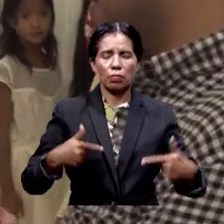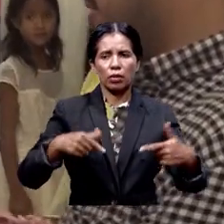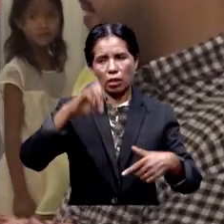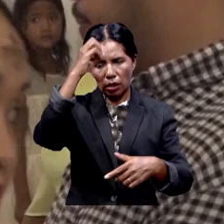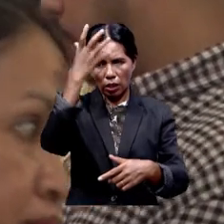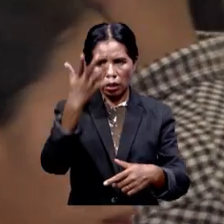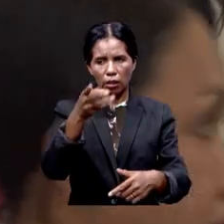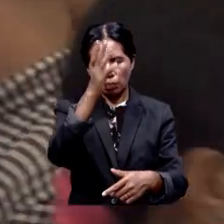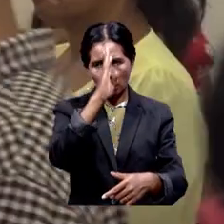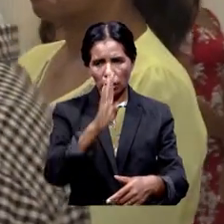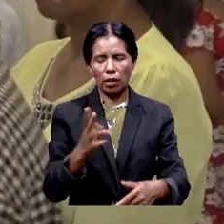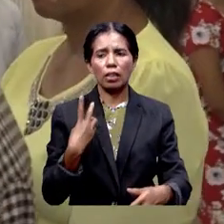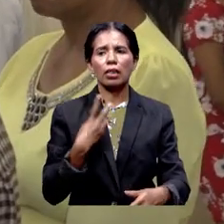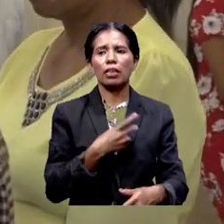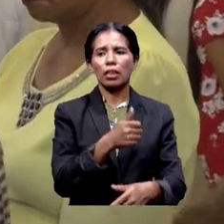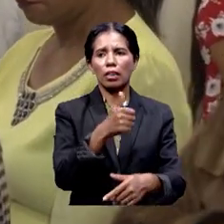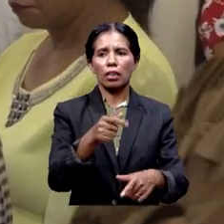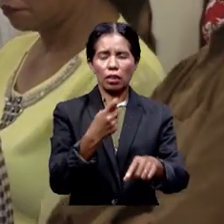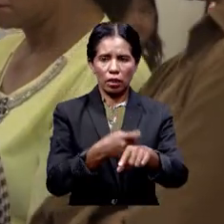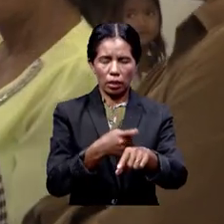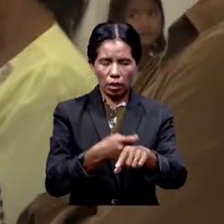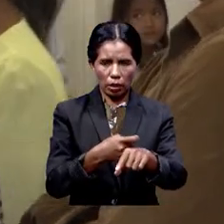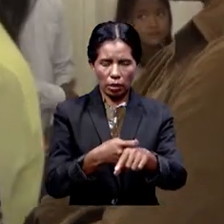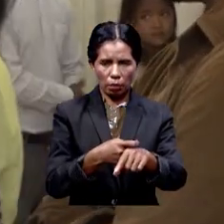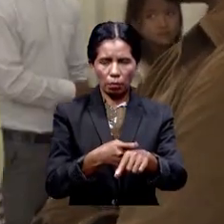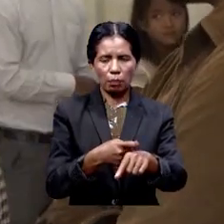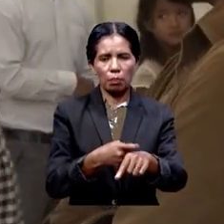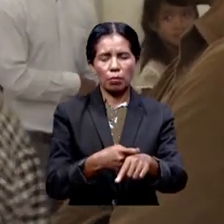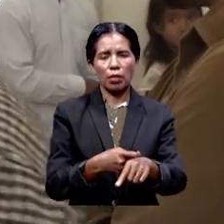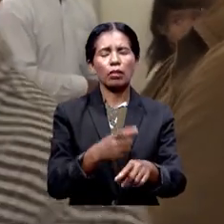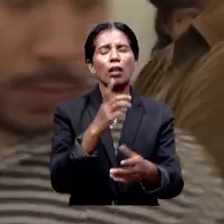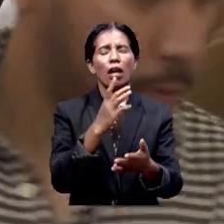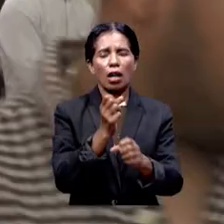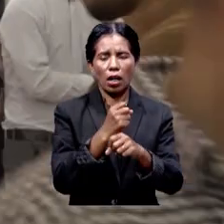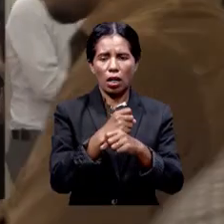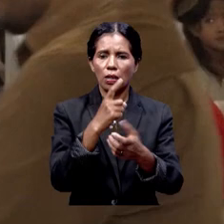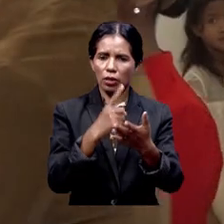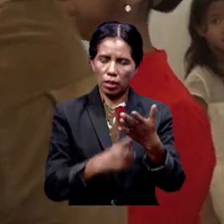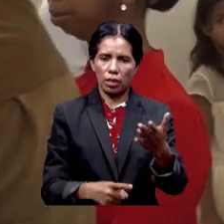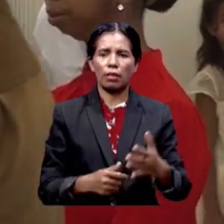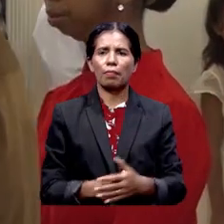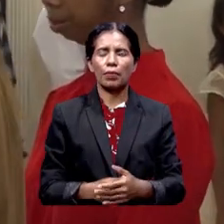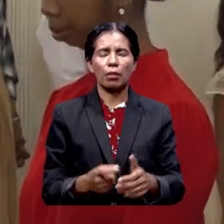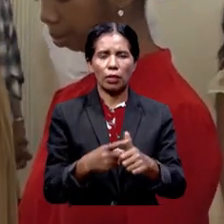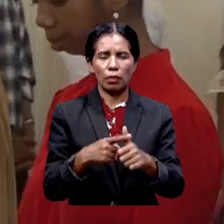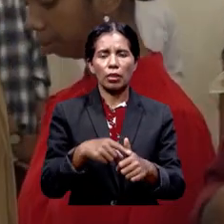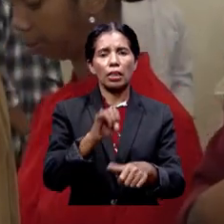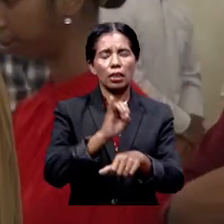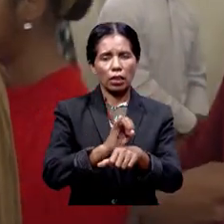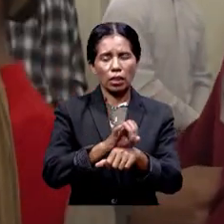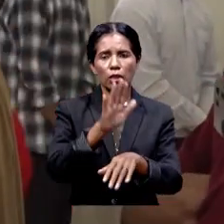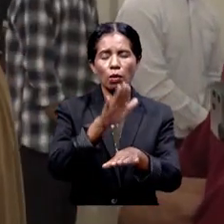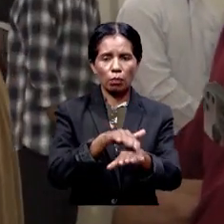maroma kninian kata kita ida ida e tempo quaresma ne bolo atalo saida primeiro uma creda boluita a